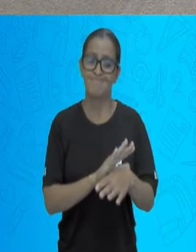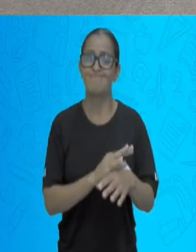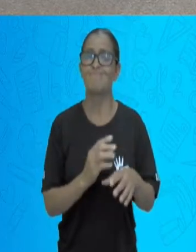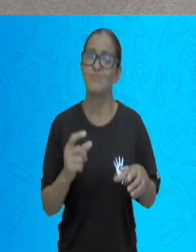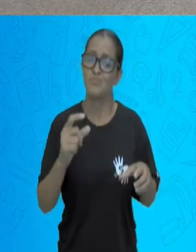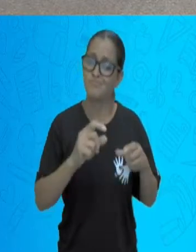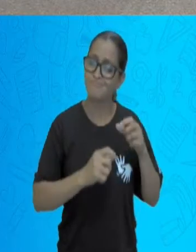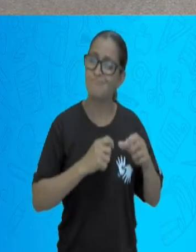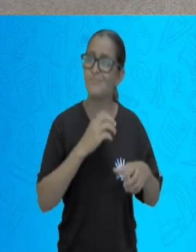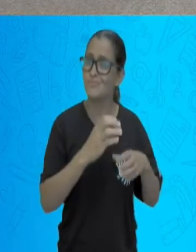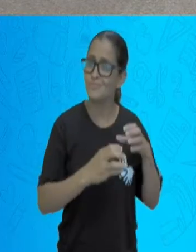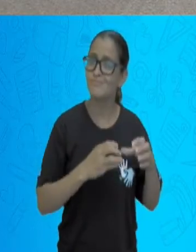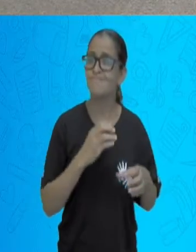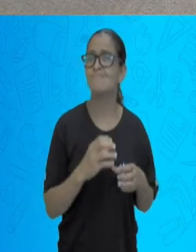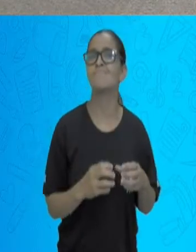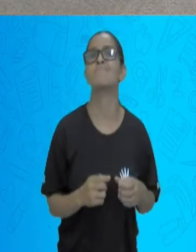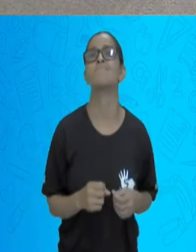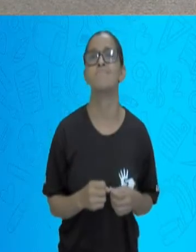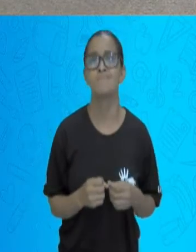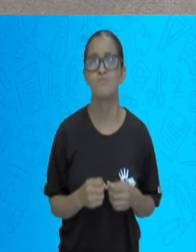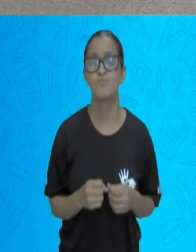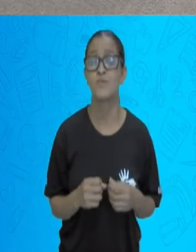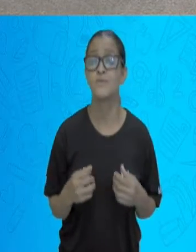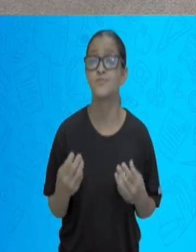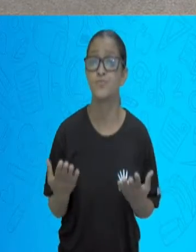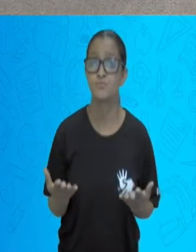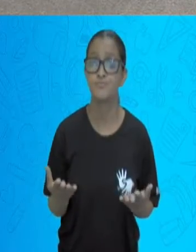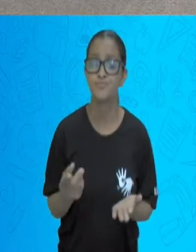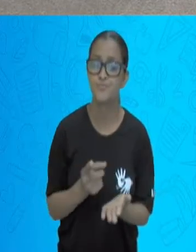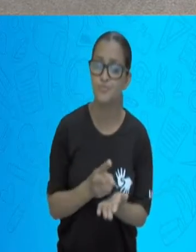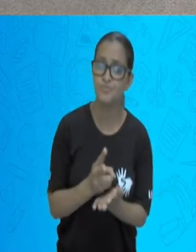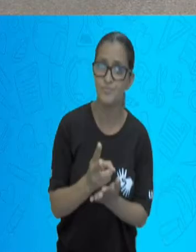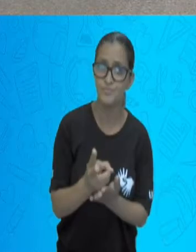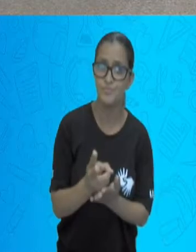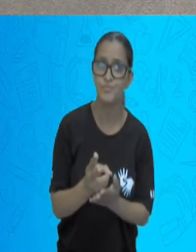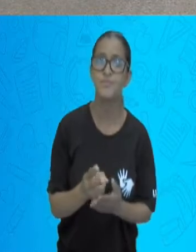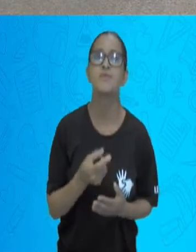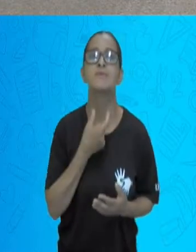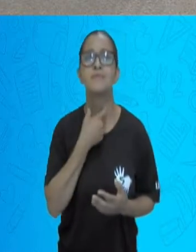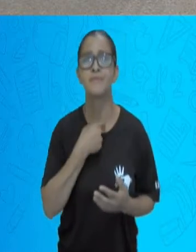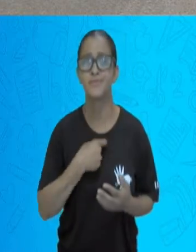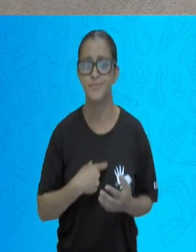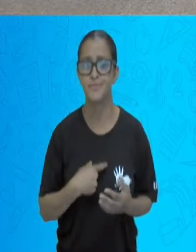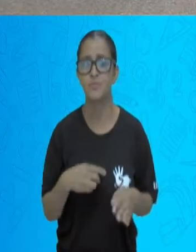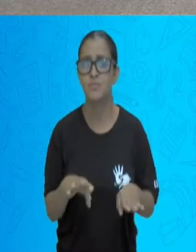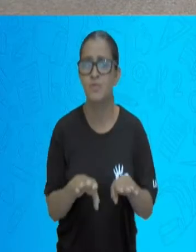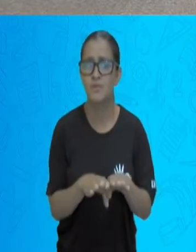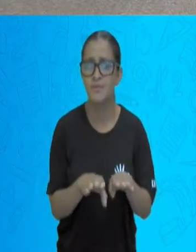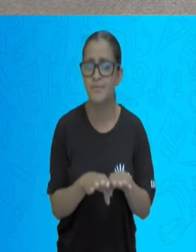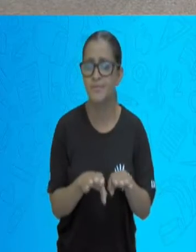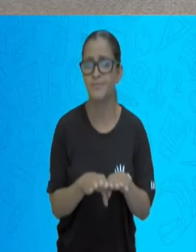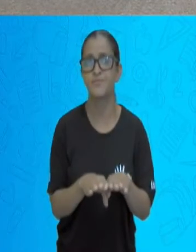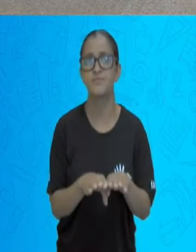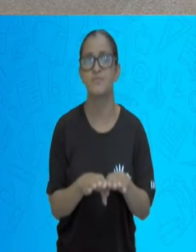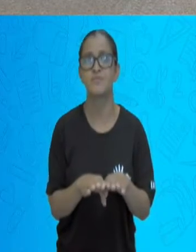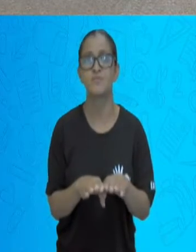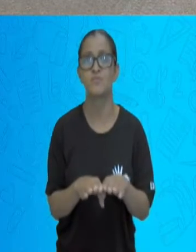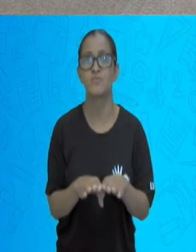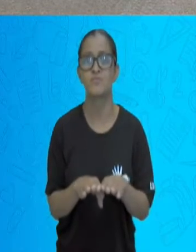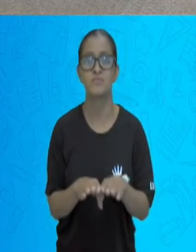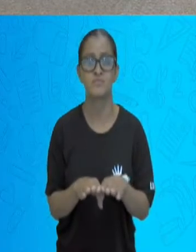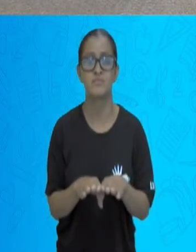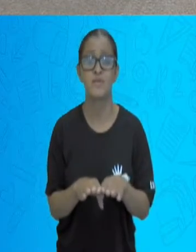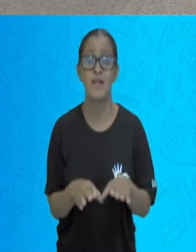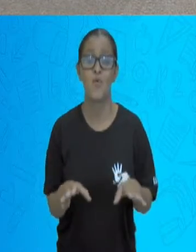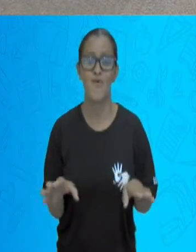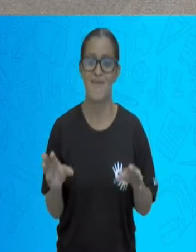nosso cotidiano. Ok? Bom, é na traqueia também que a gente vai conseguir fazer muita